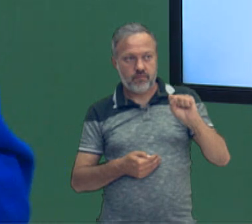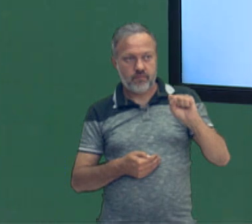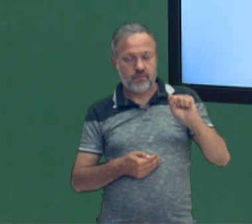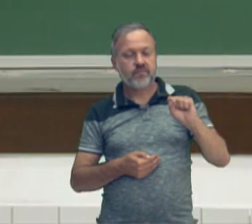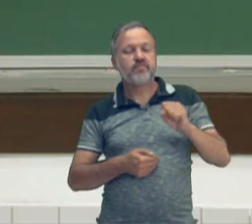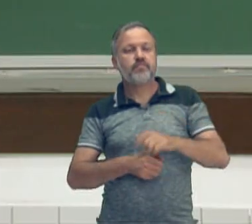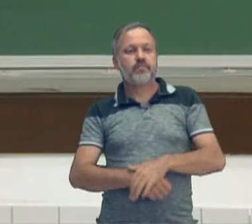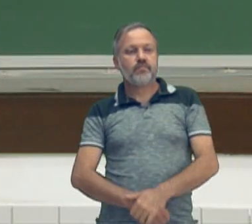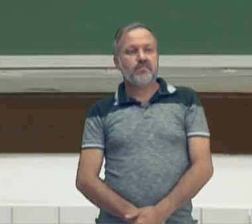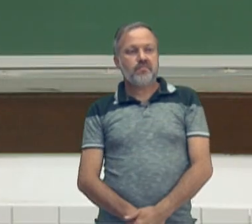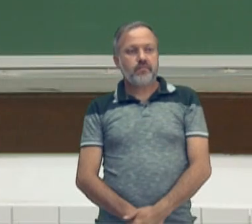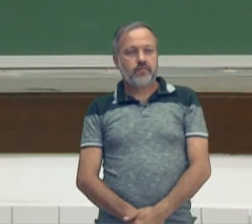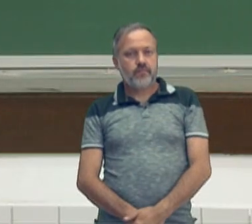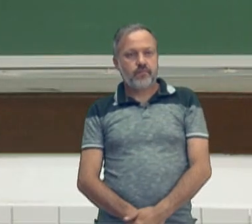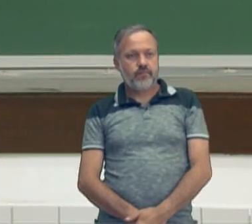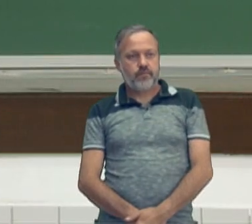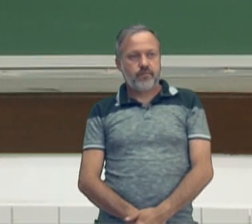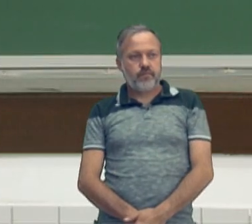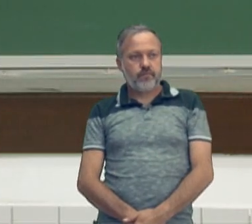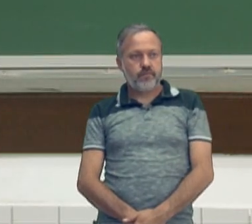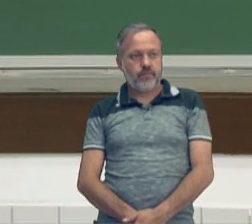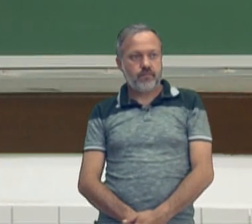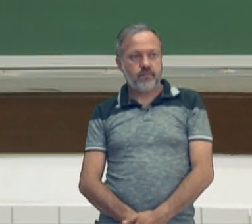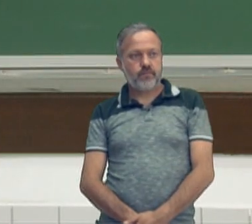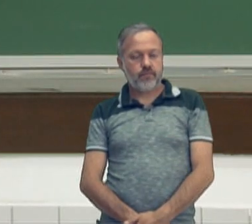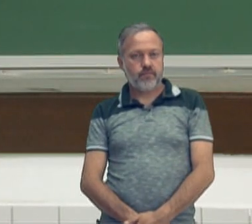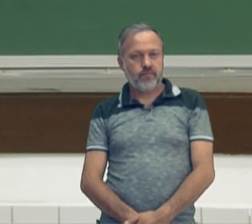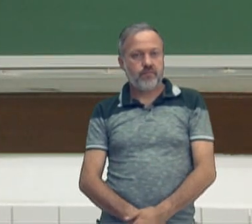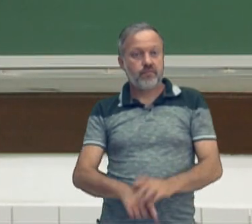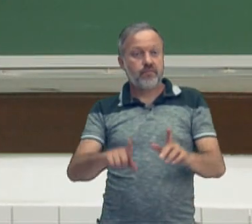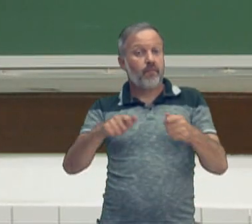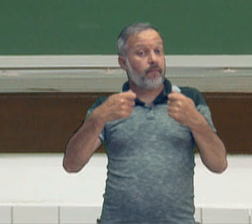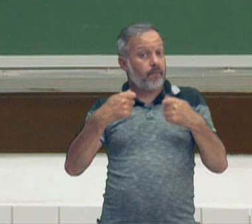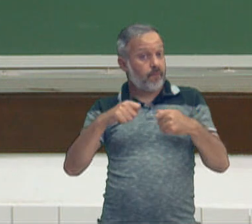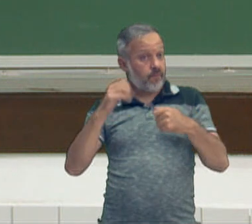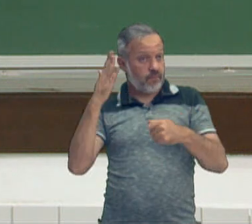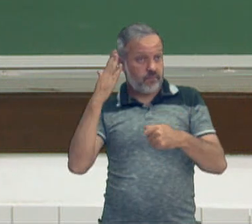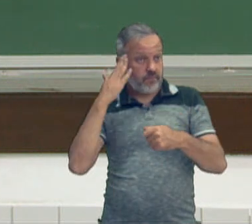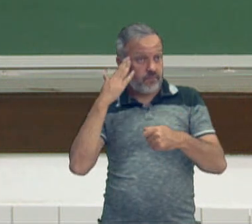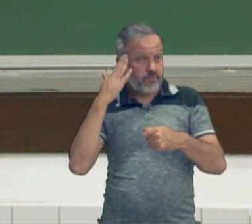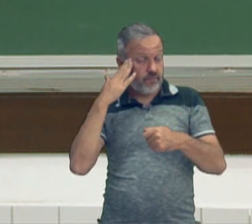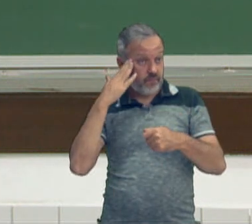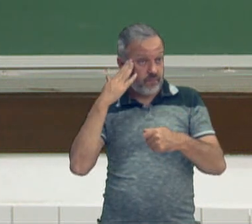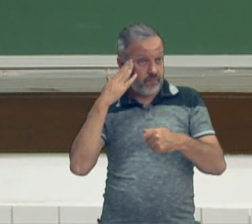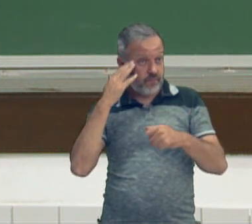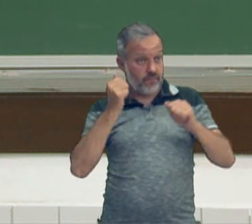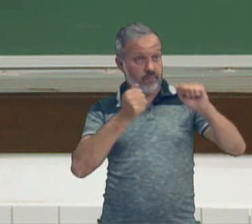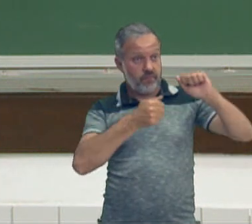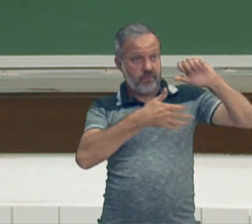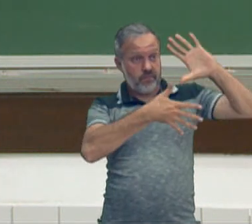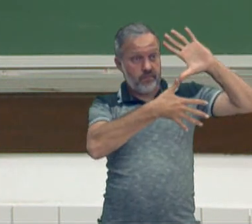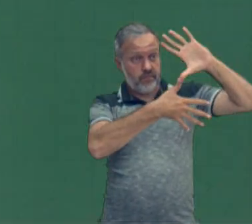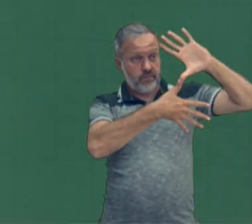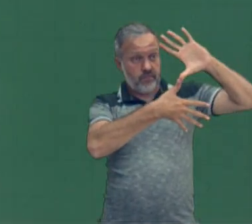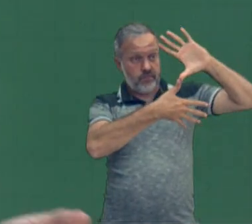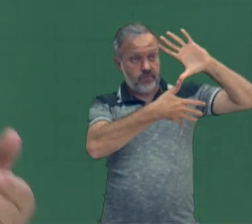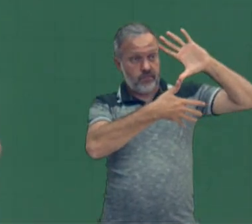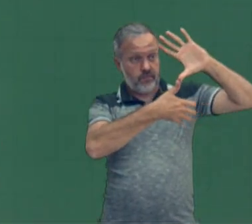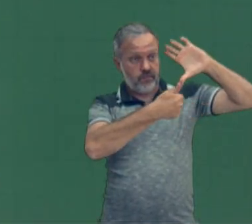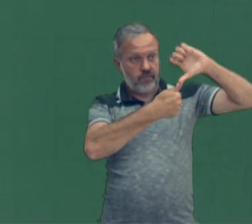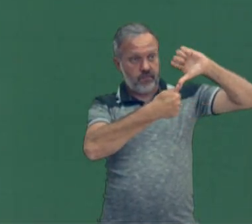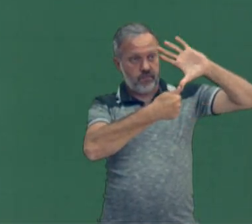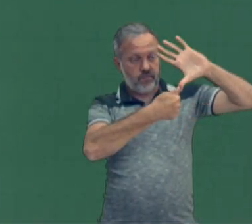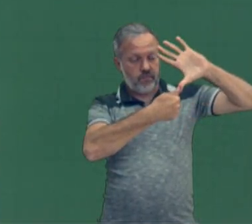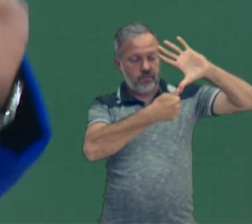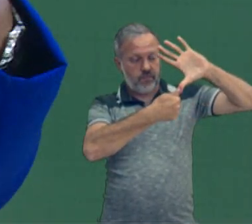daqui a pouquinho, é para um outro momento, tá? Aqui o que eu preciso que você saiba é isso. América do Norte, América do Sul,